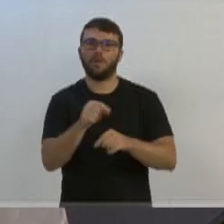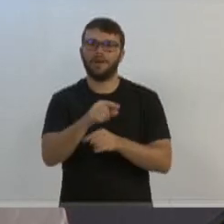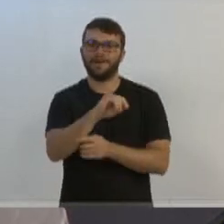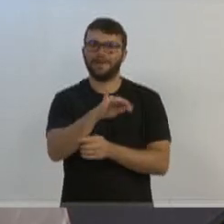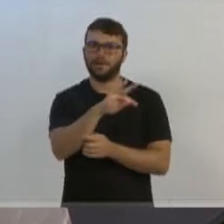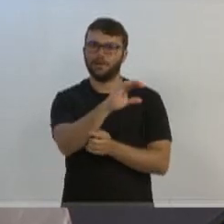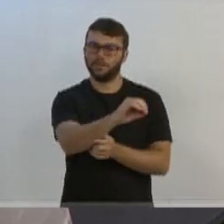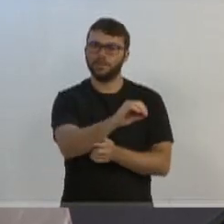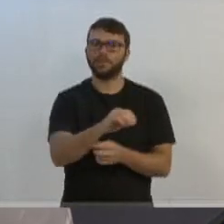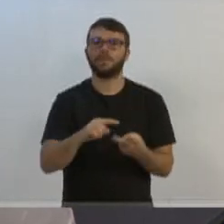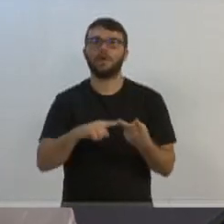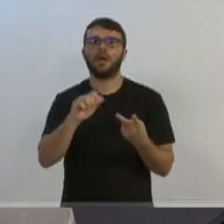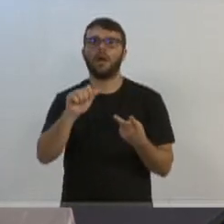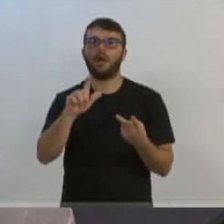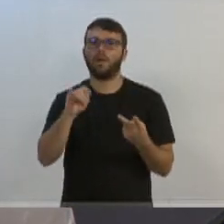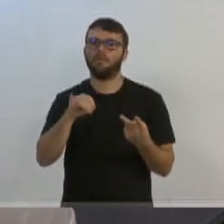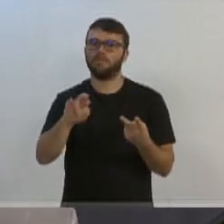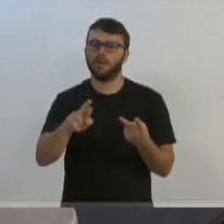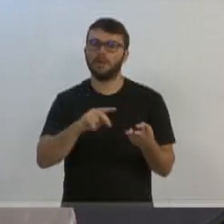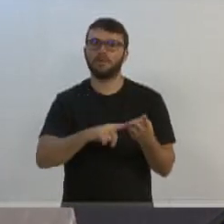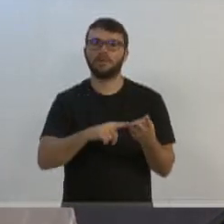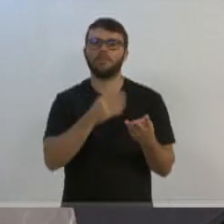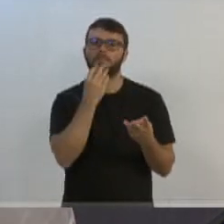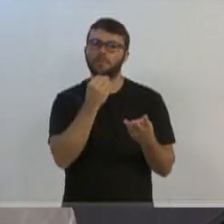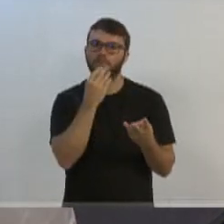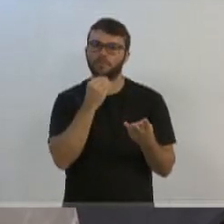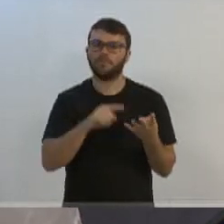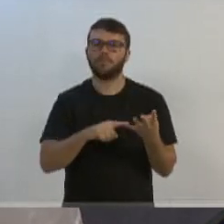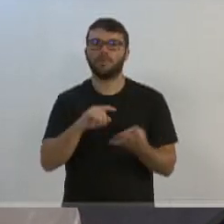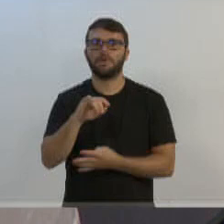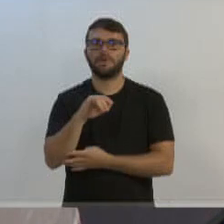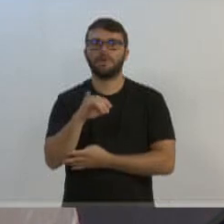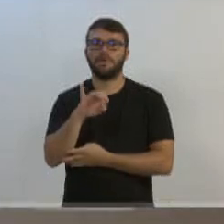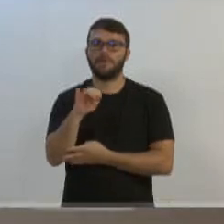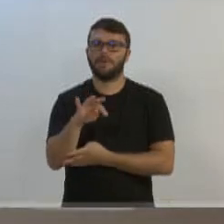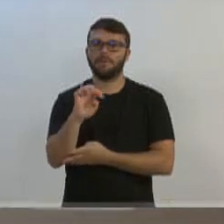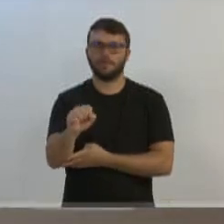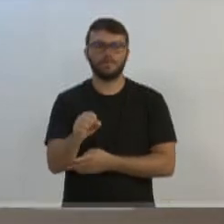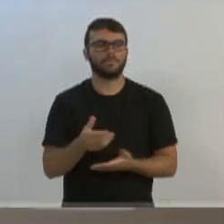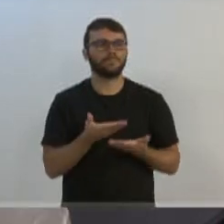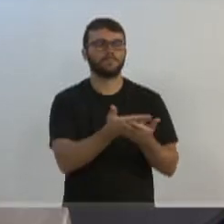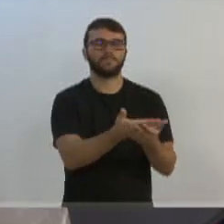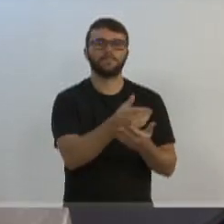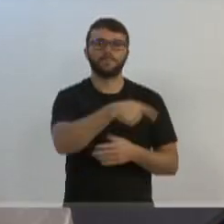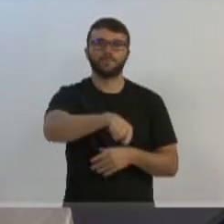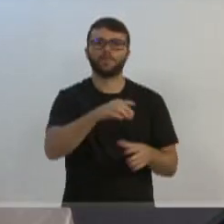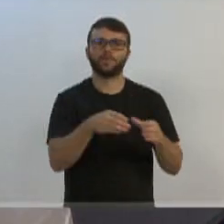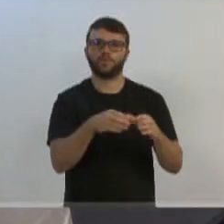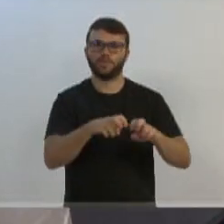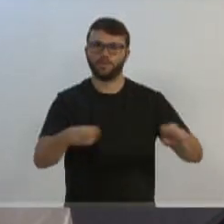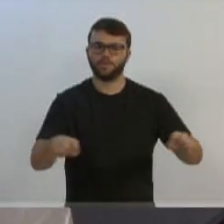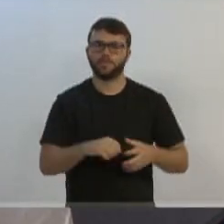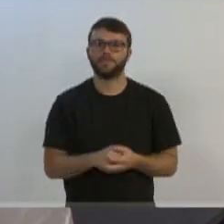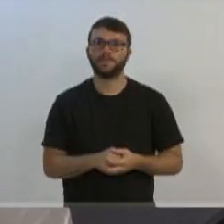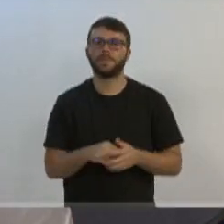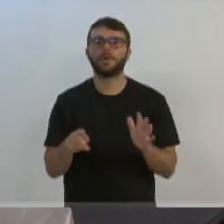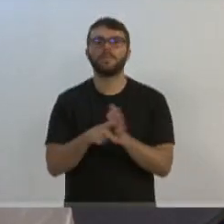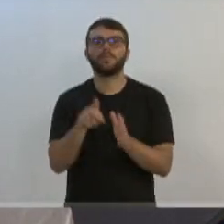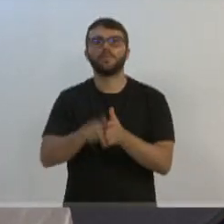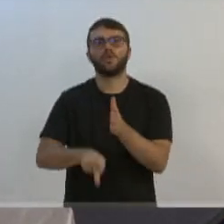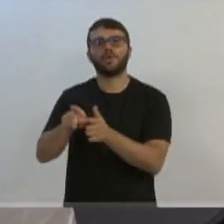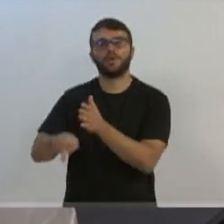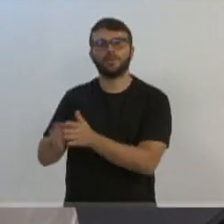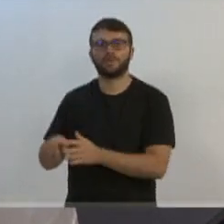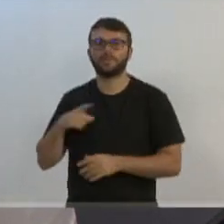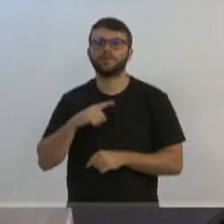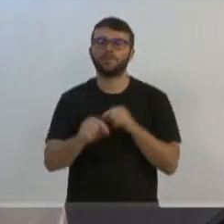Wito, Almir Vieira, Bruno Cunha e Jürgen Mantal. Ao Executivo. Projetos. Em segunda discussão e votação, os